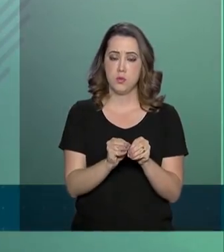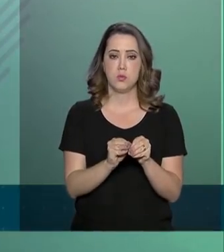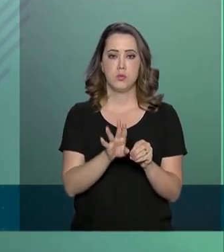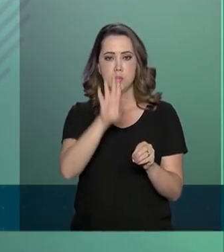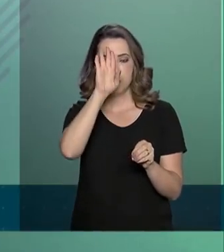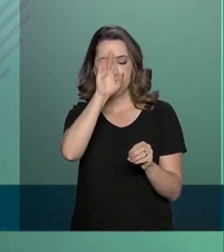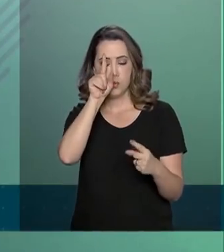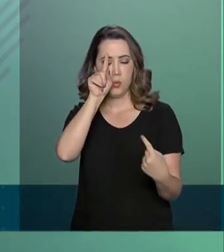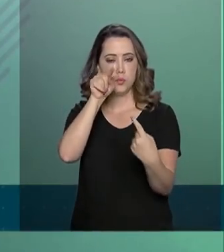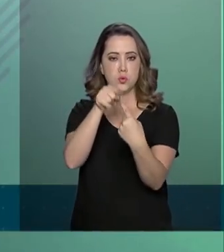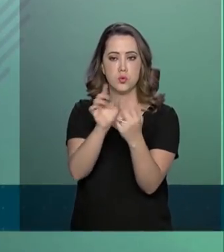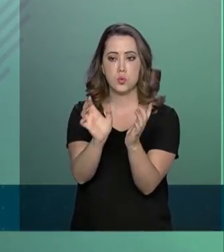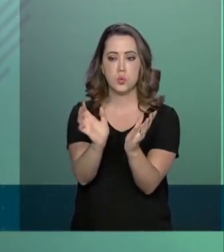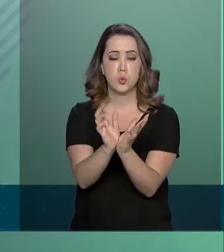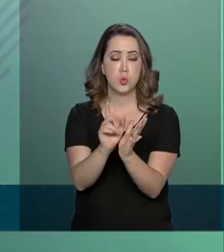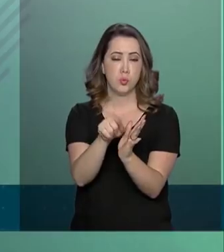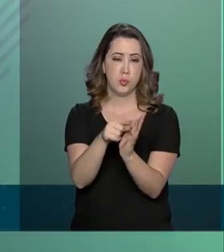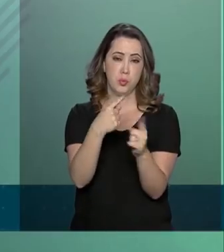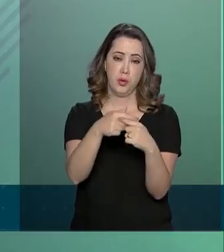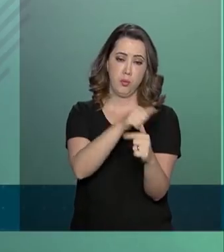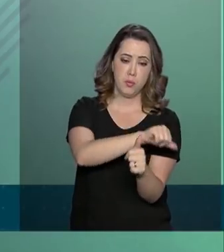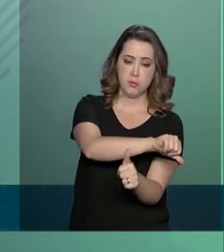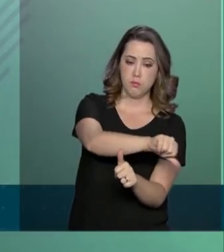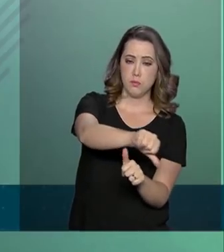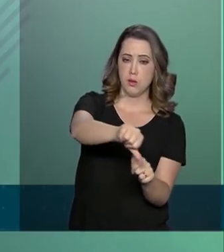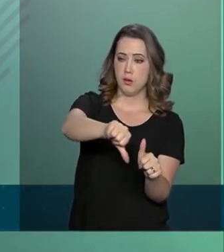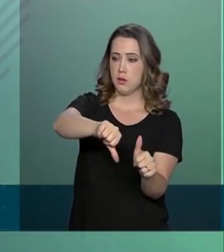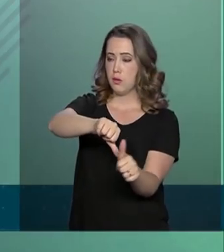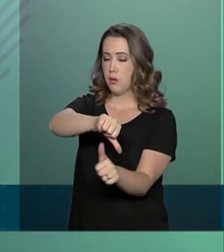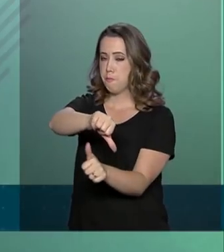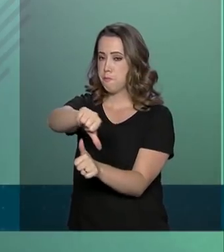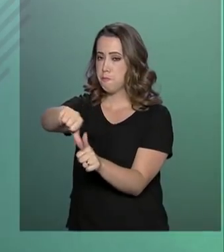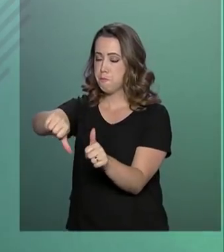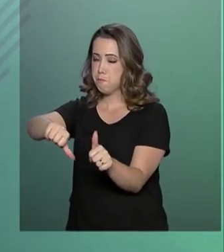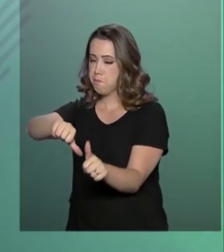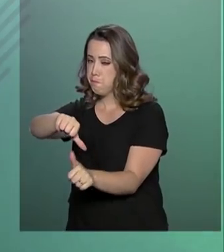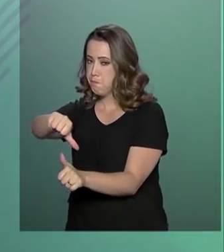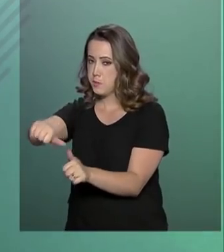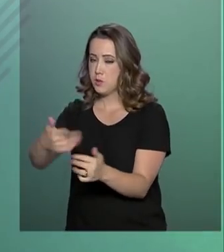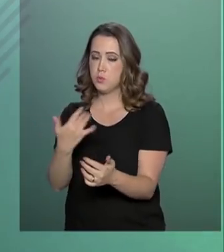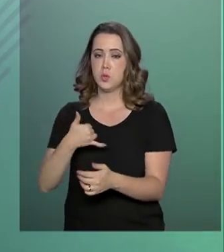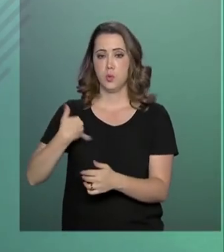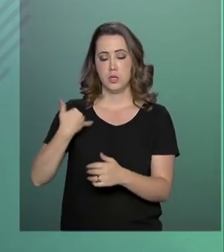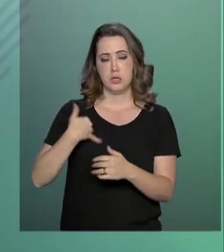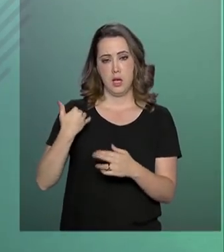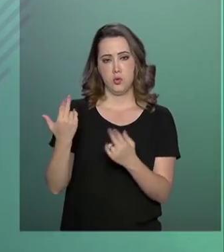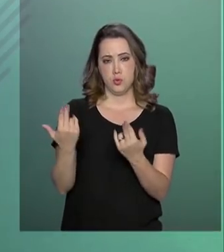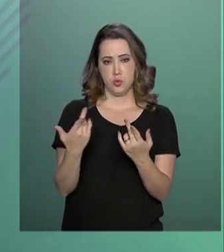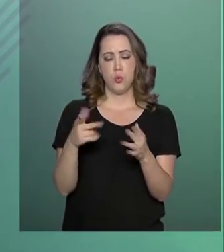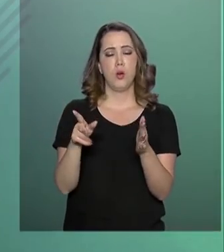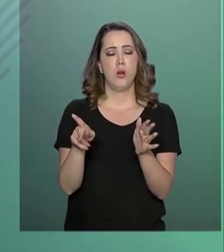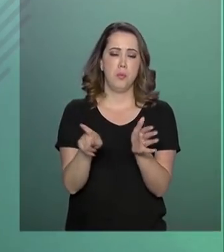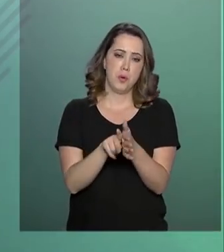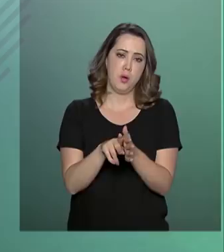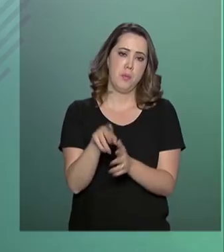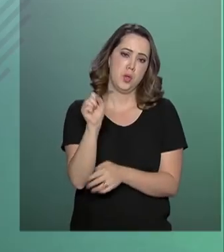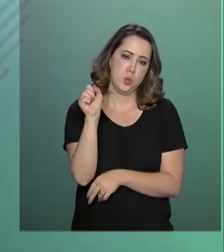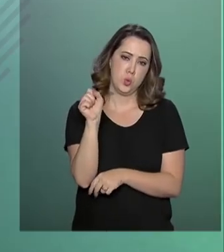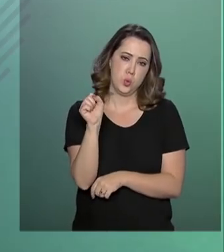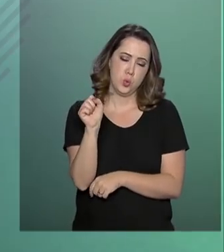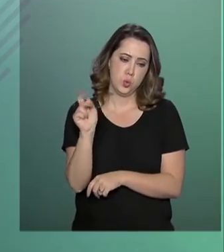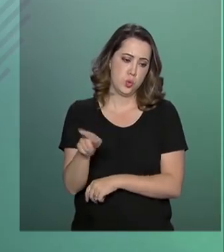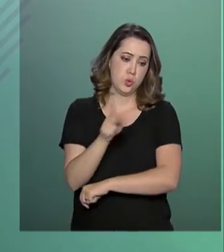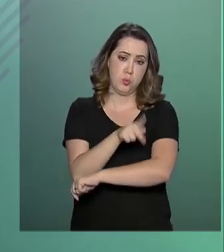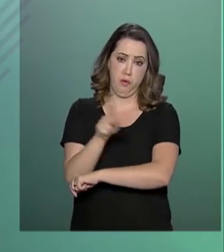categoria por uma regra de transição para o policial com idade igual à dos professores, que é 55